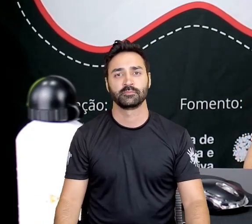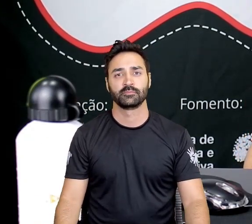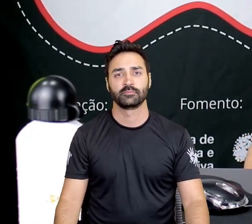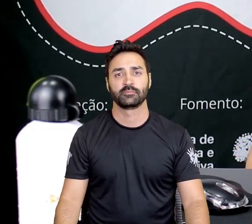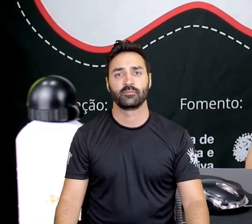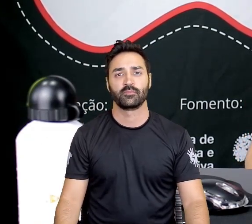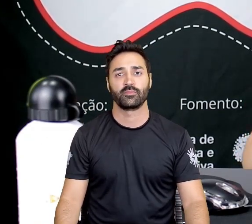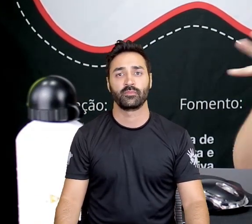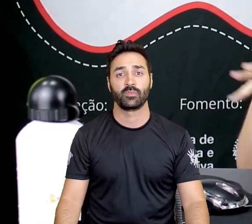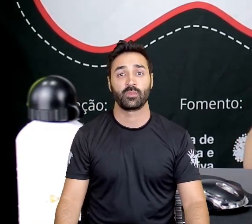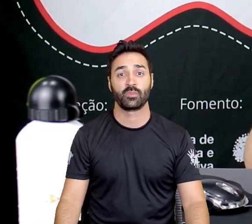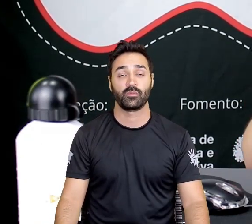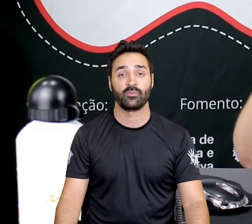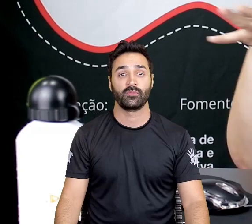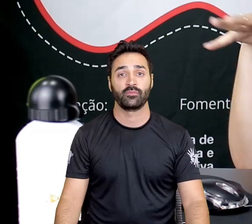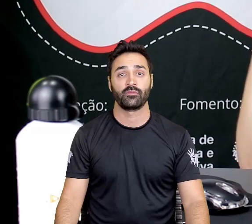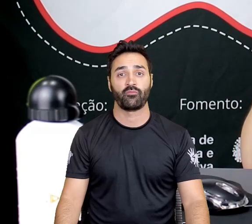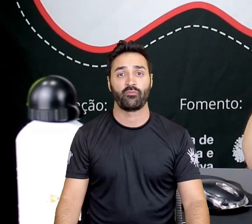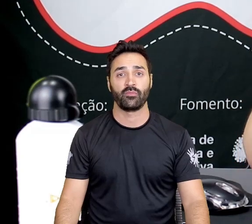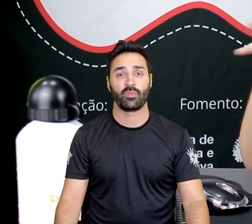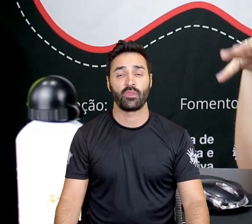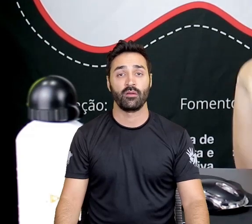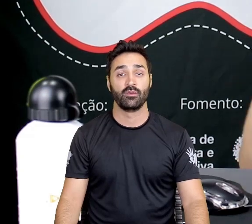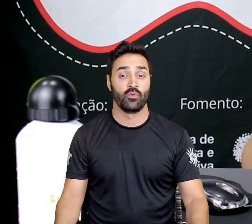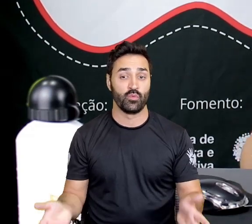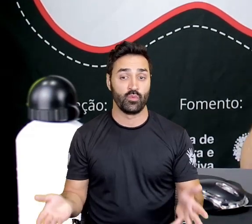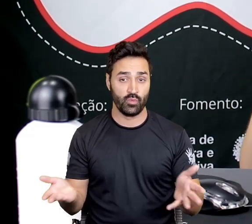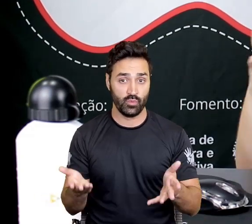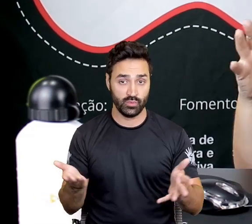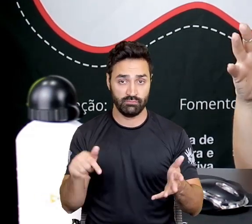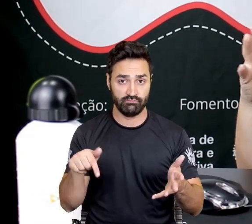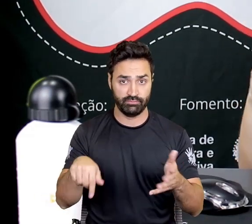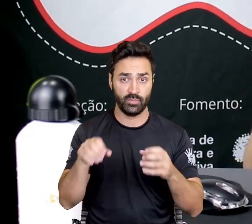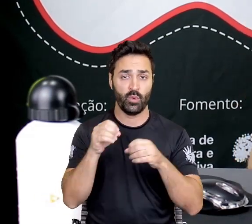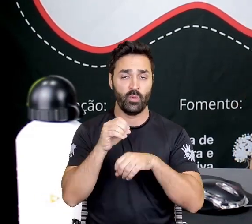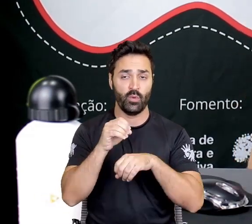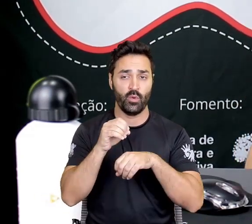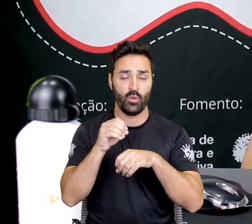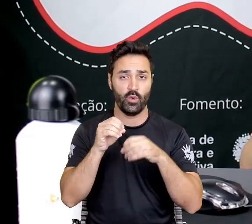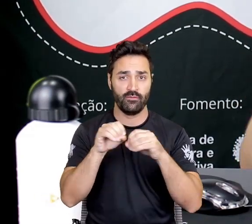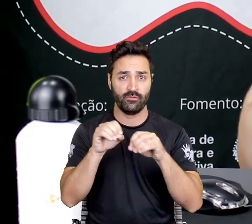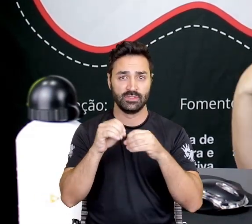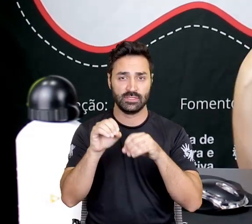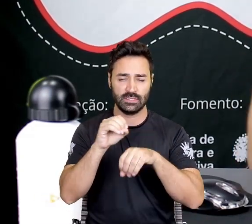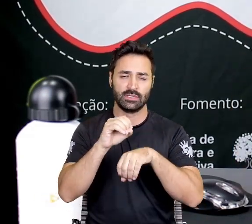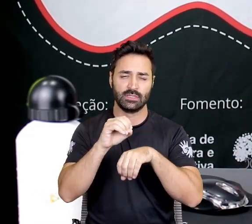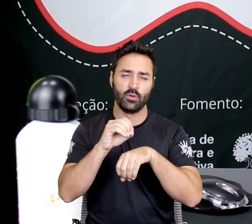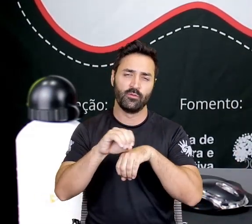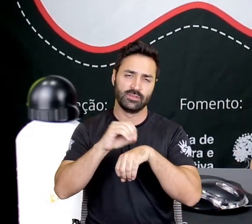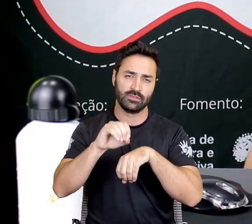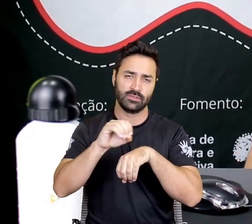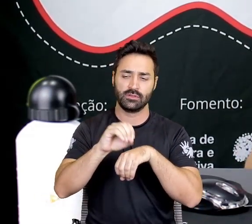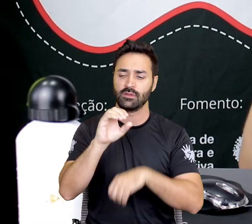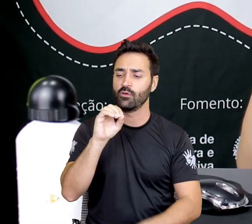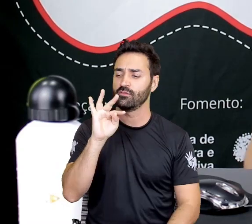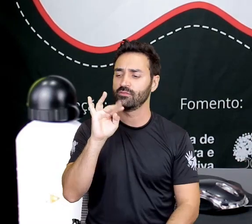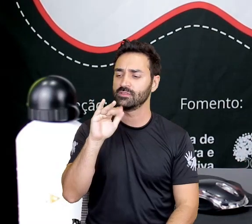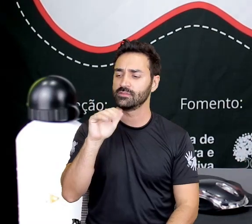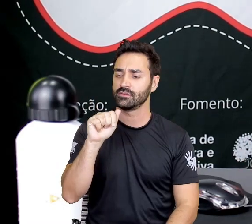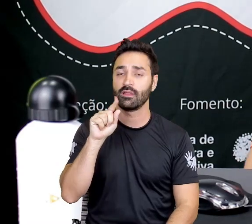A minha intenção, nosso módulo aqui, nossa oficina, ela é voltada para quebrar paradigmas, para